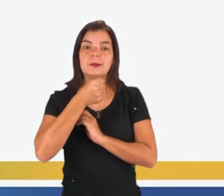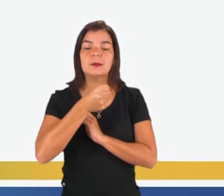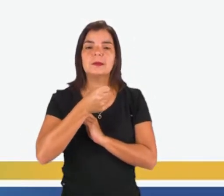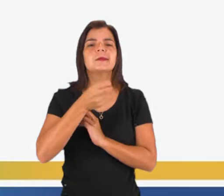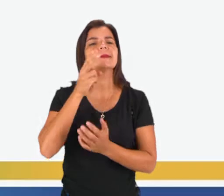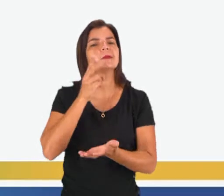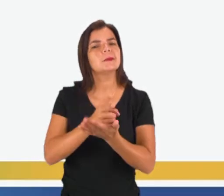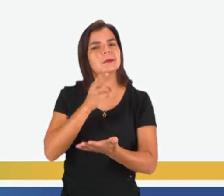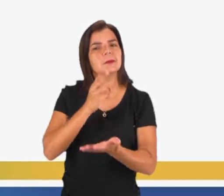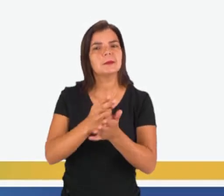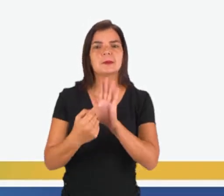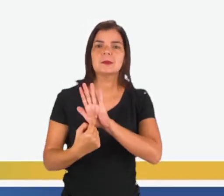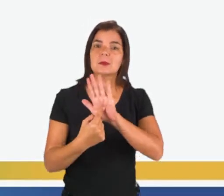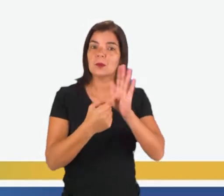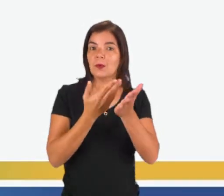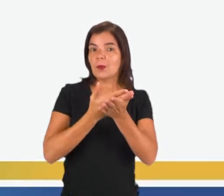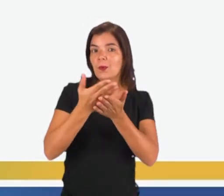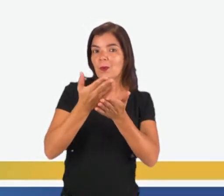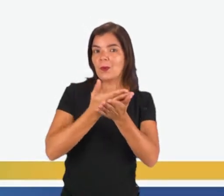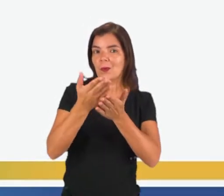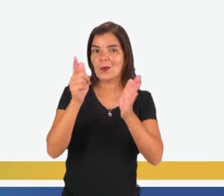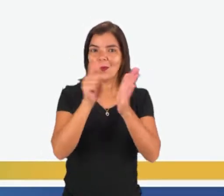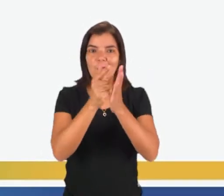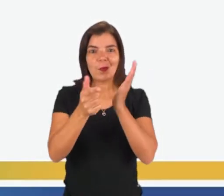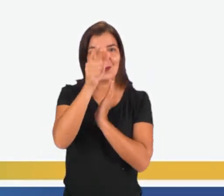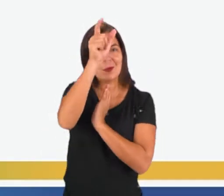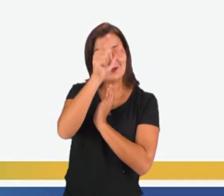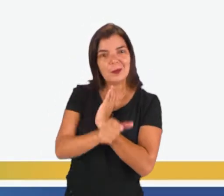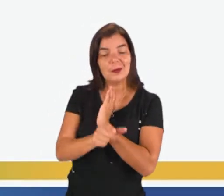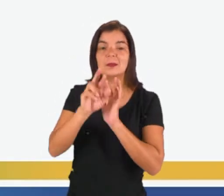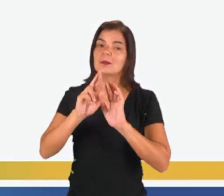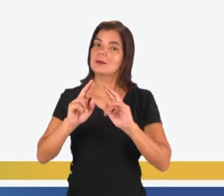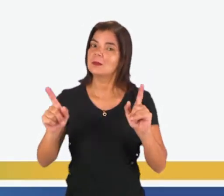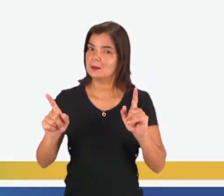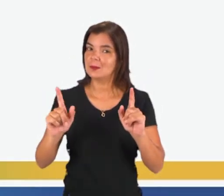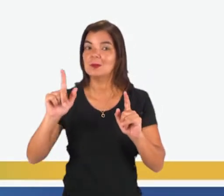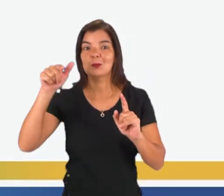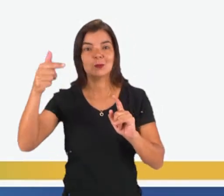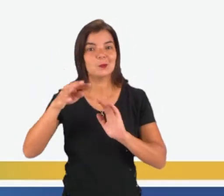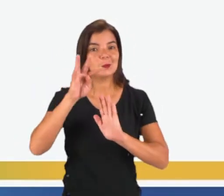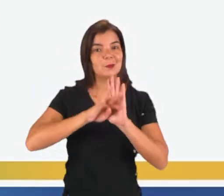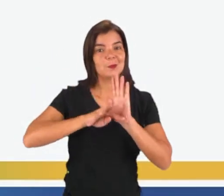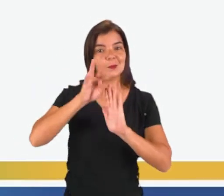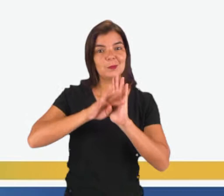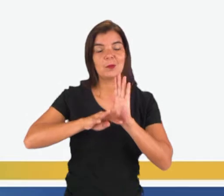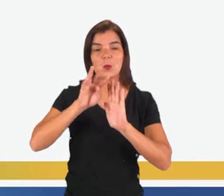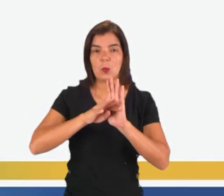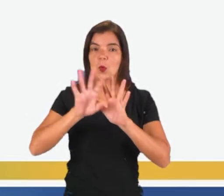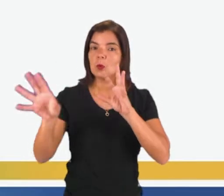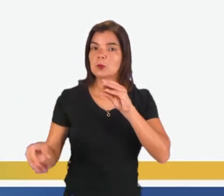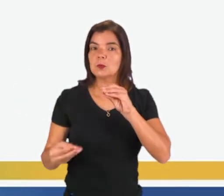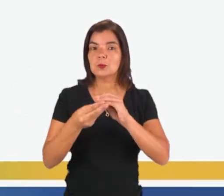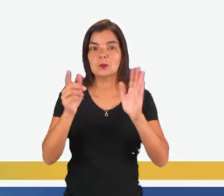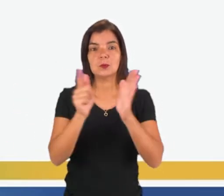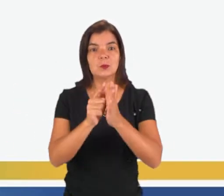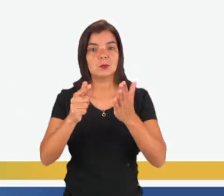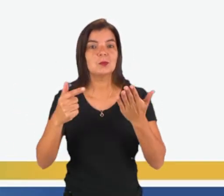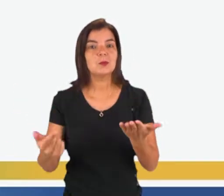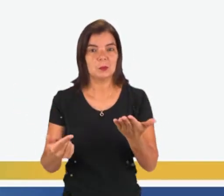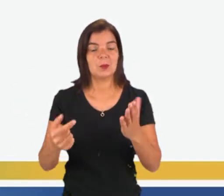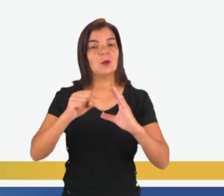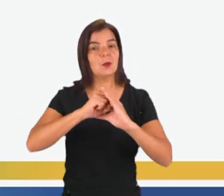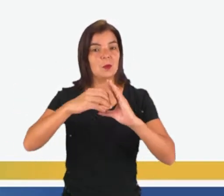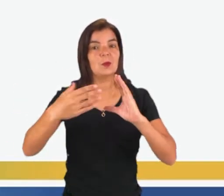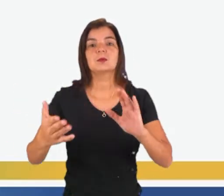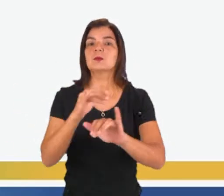que geralmente aparece no início das colunas, diferente dos outros textos que compõem um jornal de